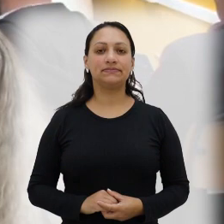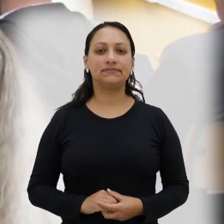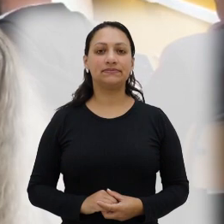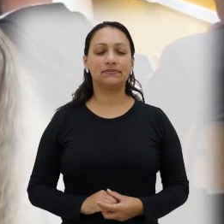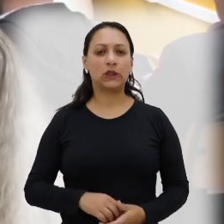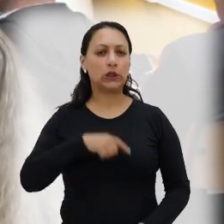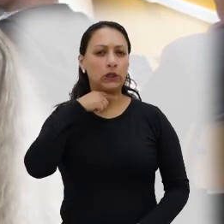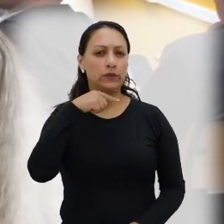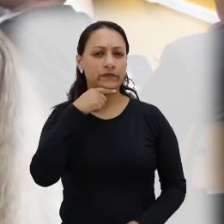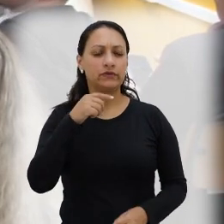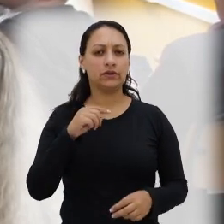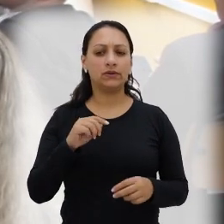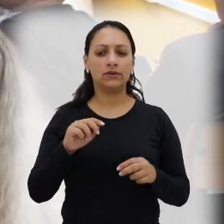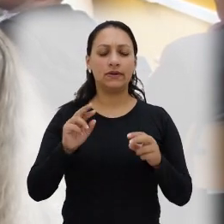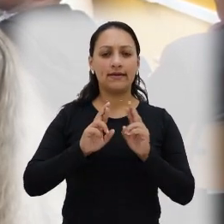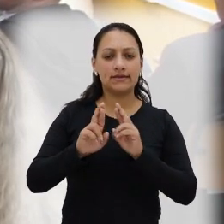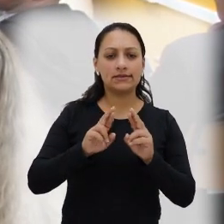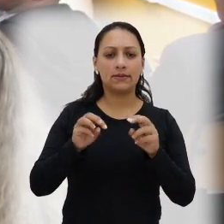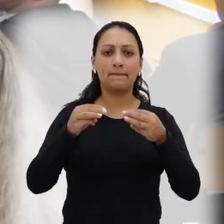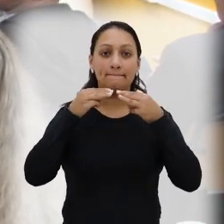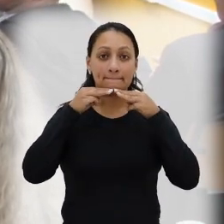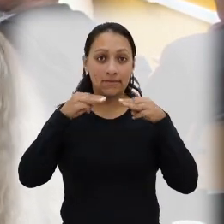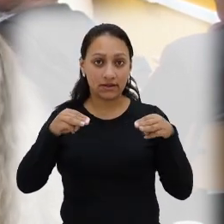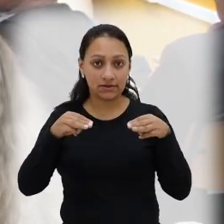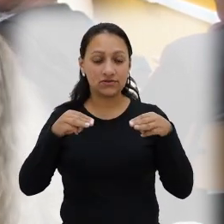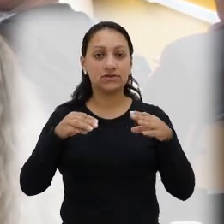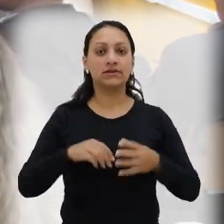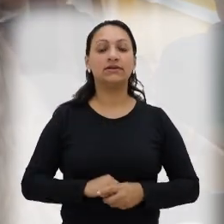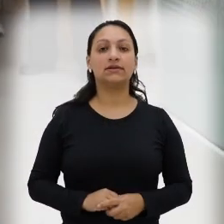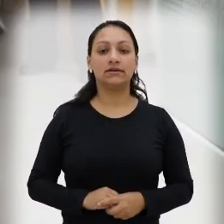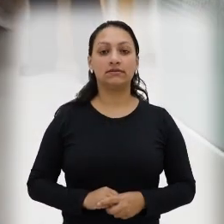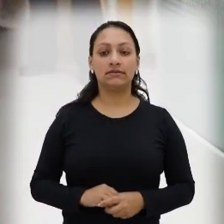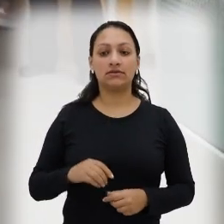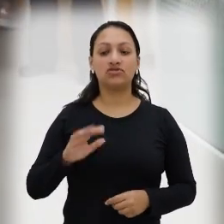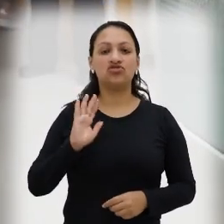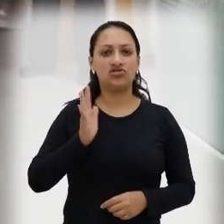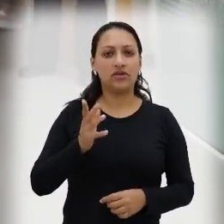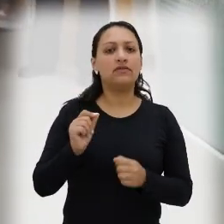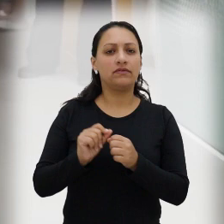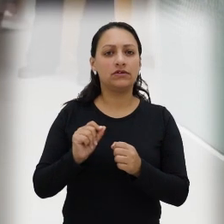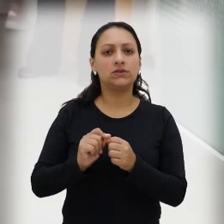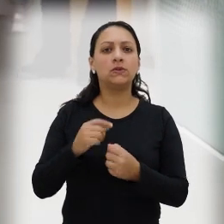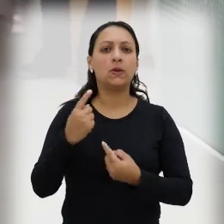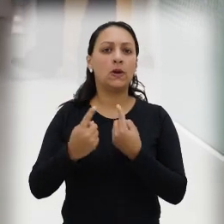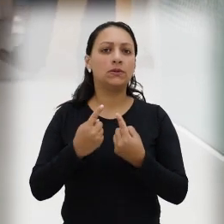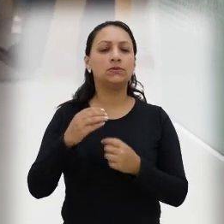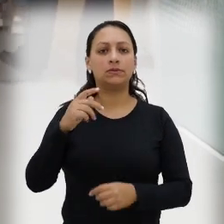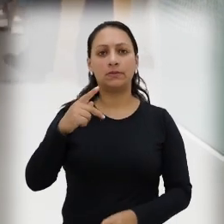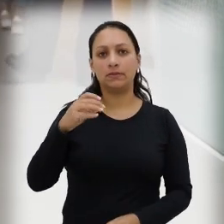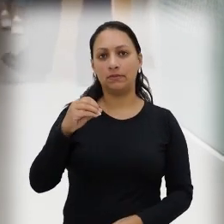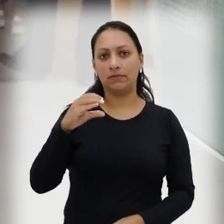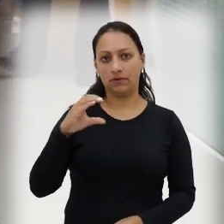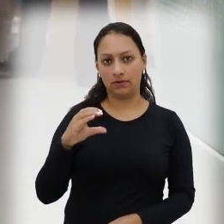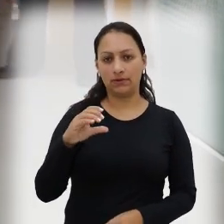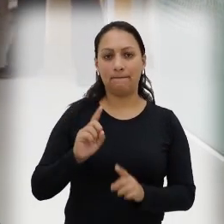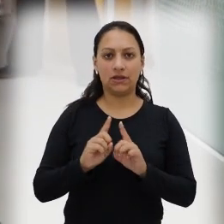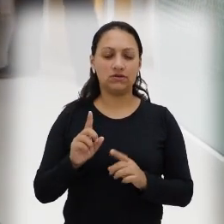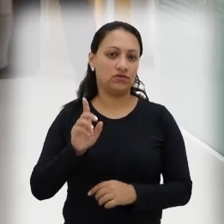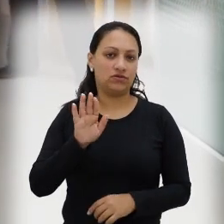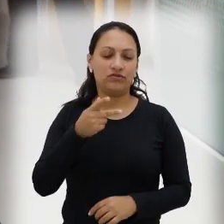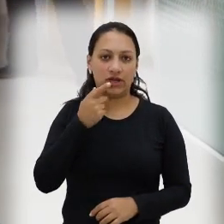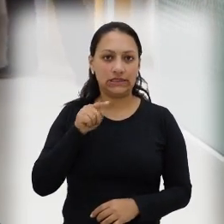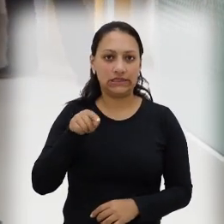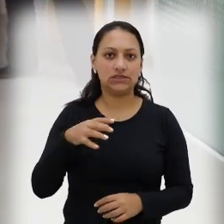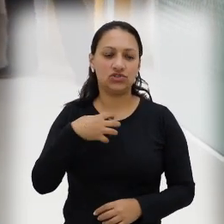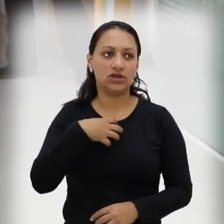Uma dúvida em relação à parte do marketing. Até em relação a isso, a gente tem feito hoje alguns POCs, a gente não chama dessa maneira,